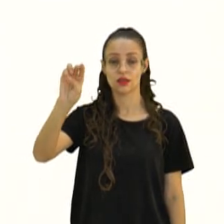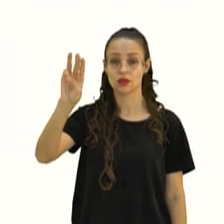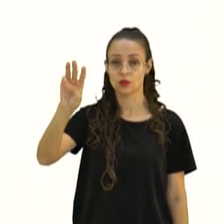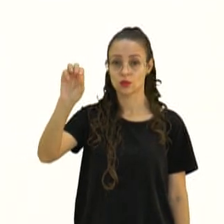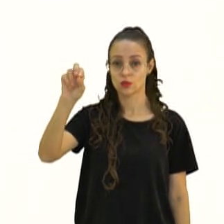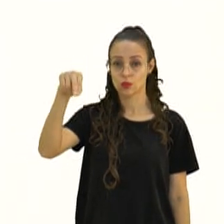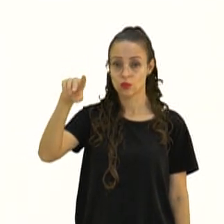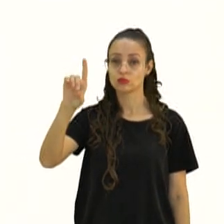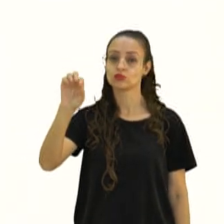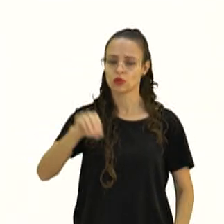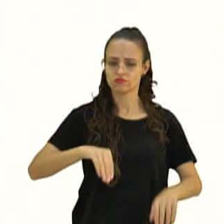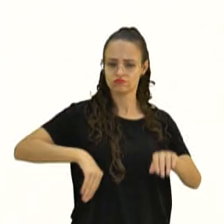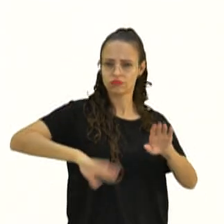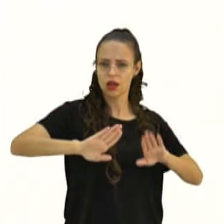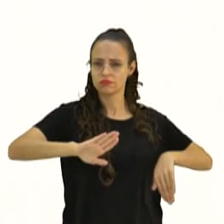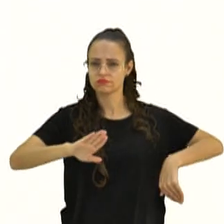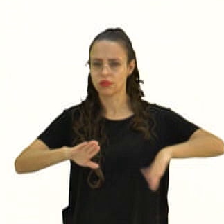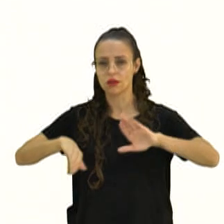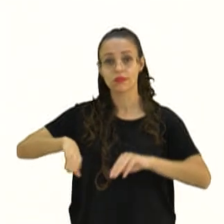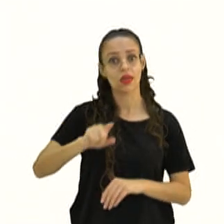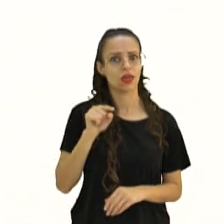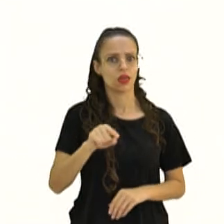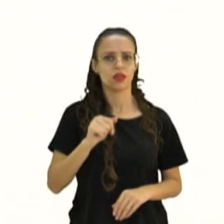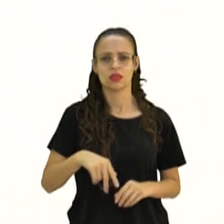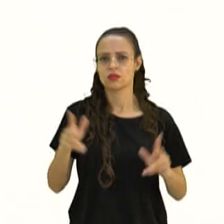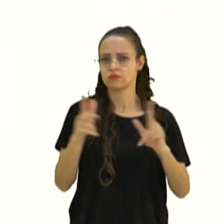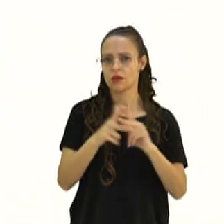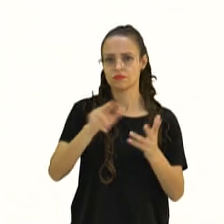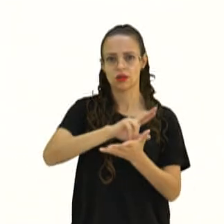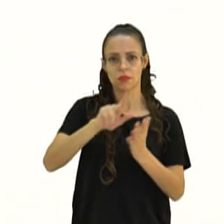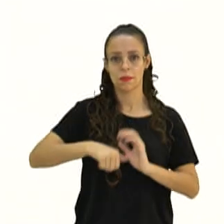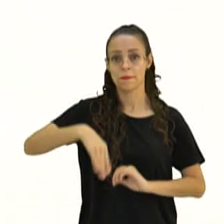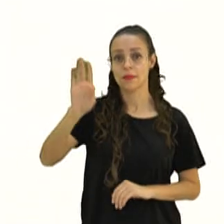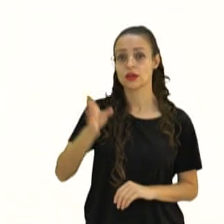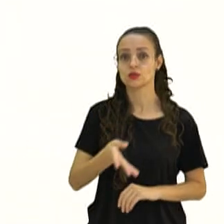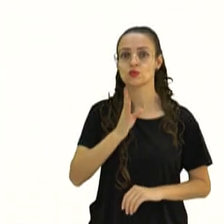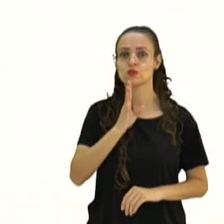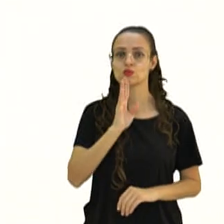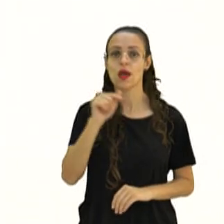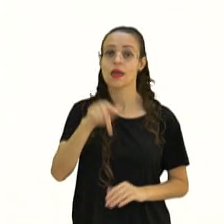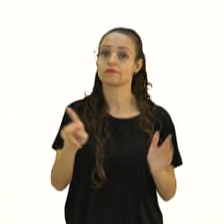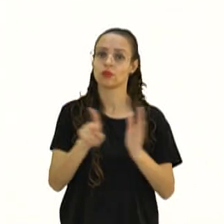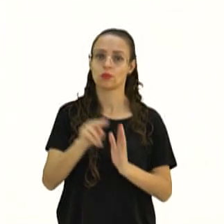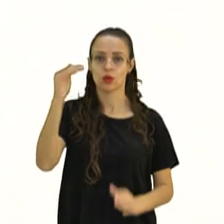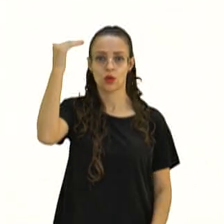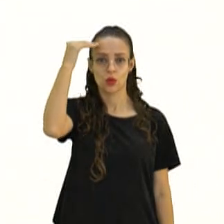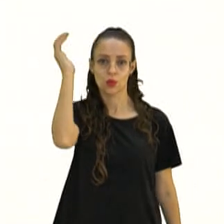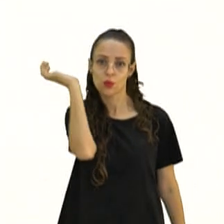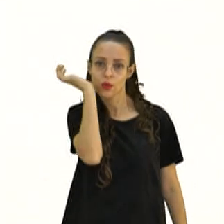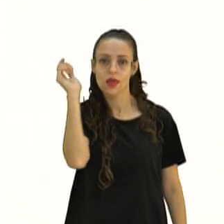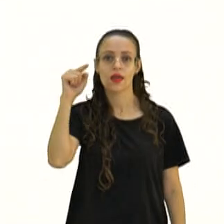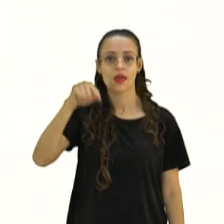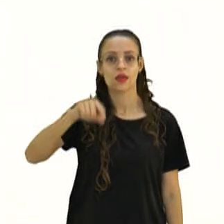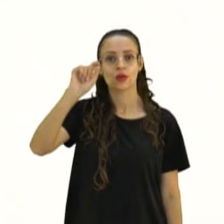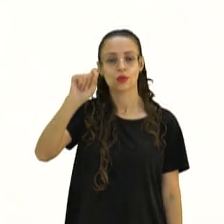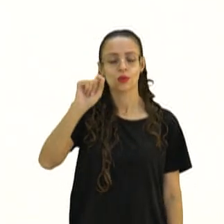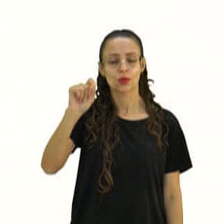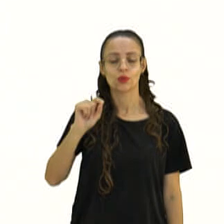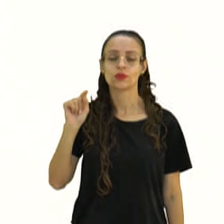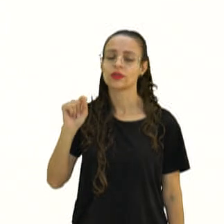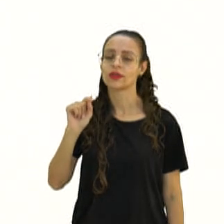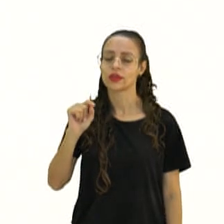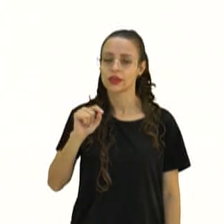é uma das artes marciais mais praticadas do mundo. É um estilo coreano conhecido por suas técnicas de chute, né? Então, muitas situações de chute, que às